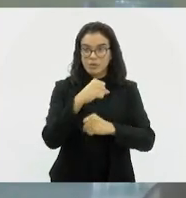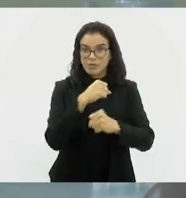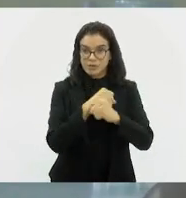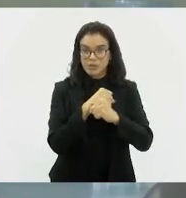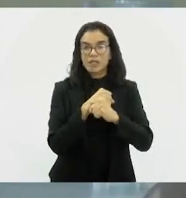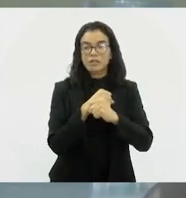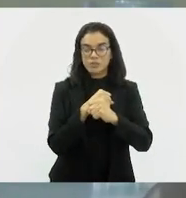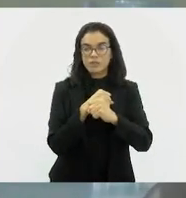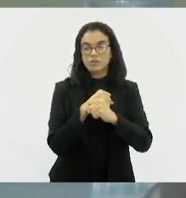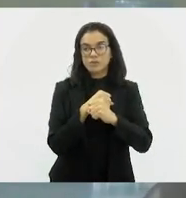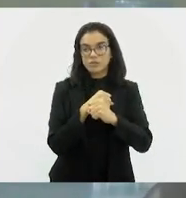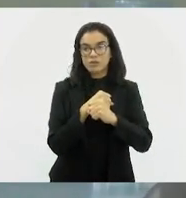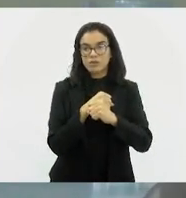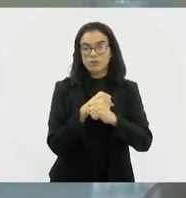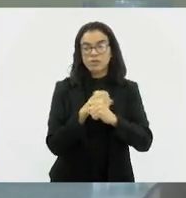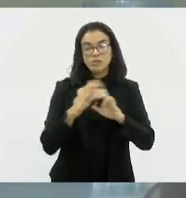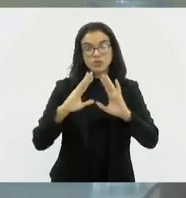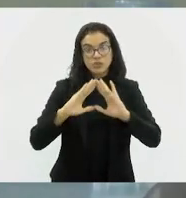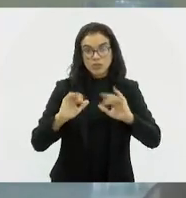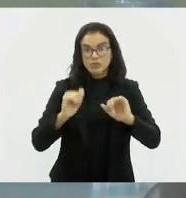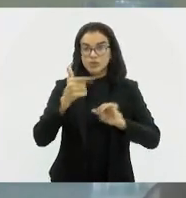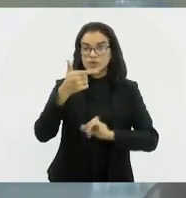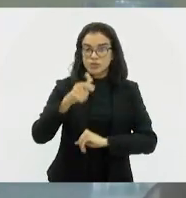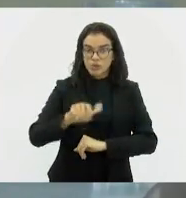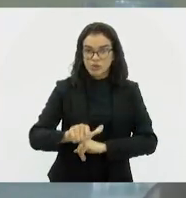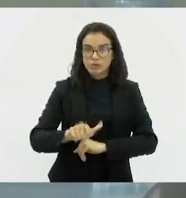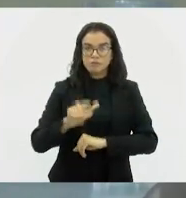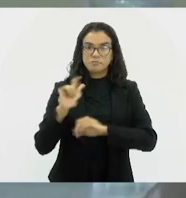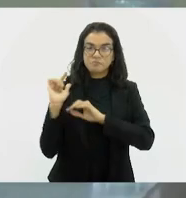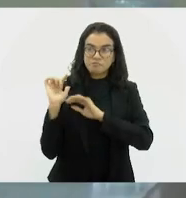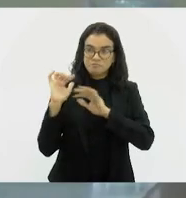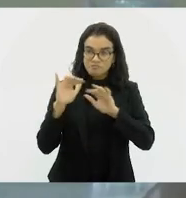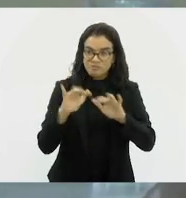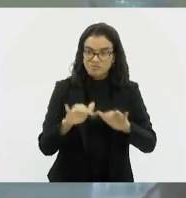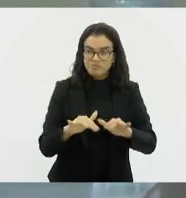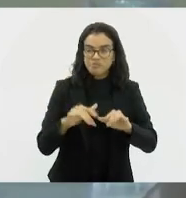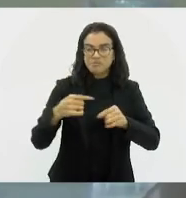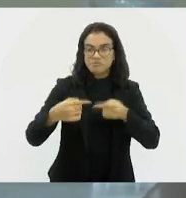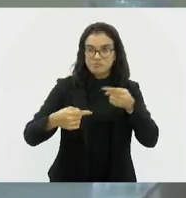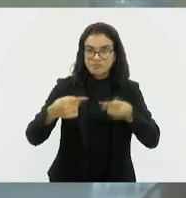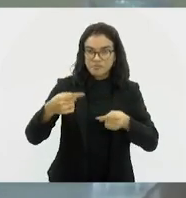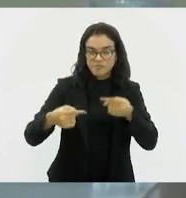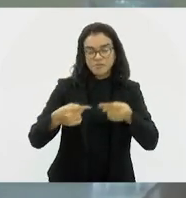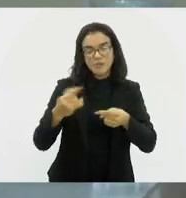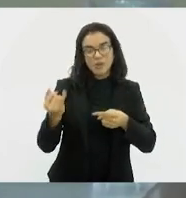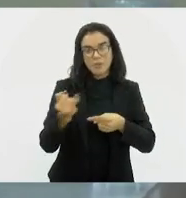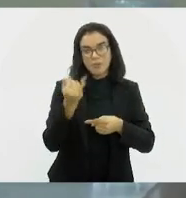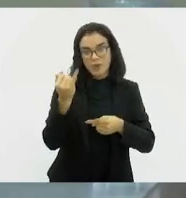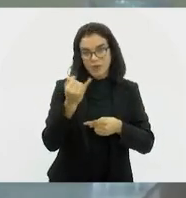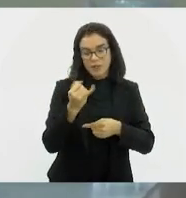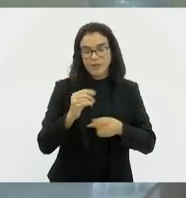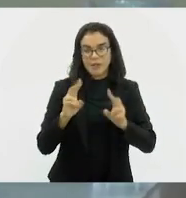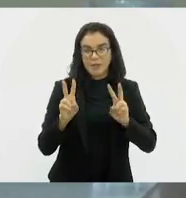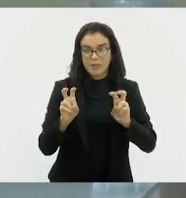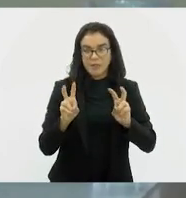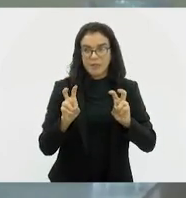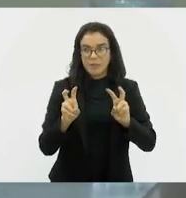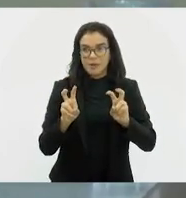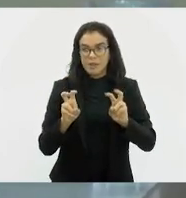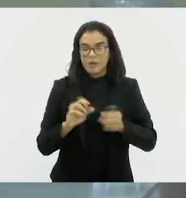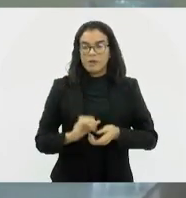ele solicitou que novamente a gente viesse aqui debater um tema tão importante.